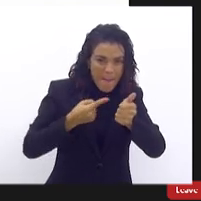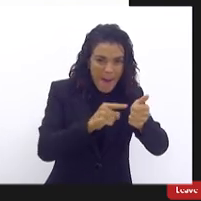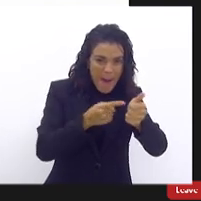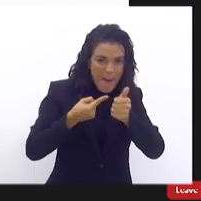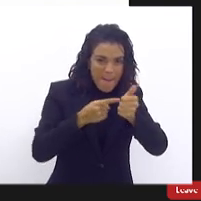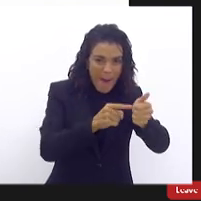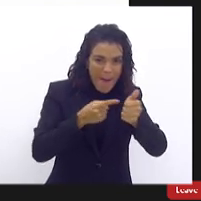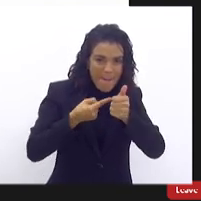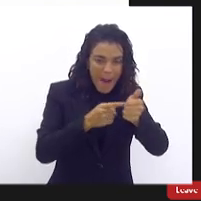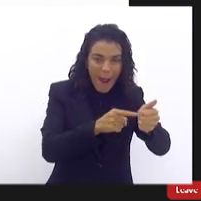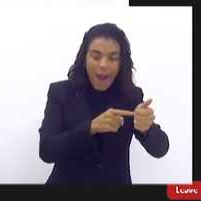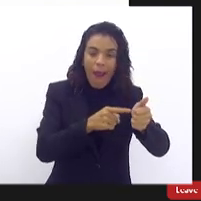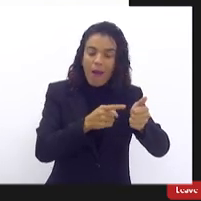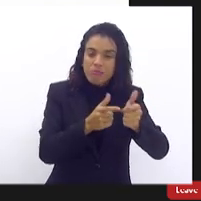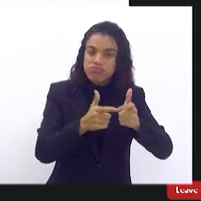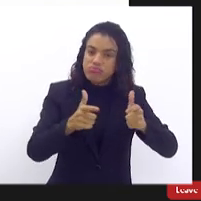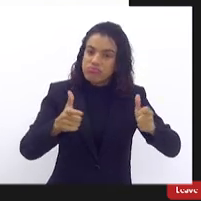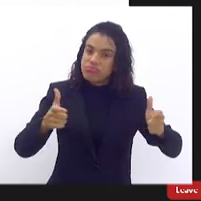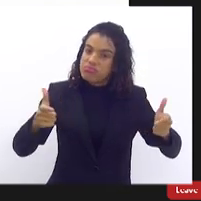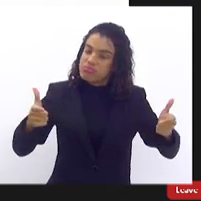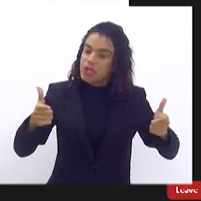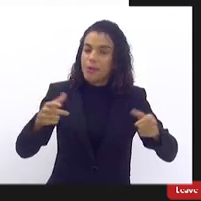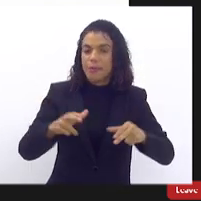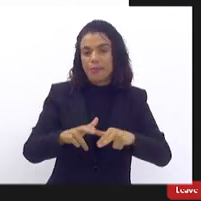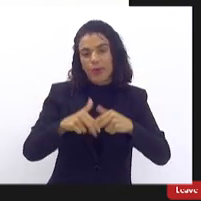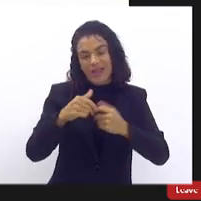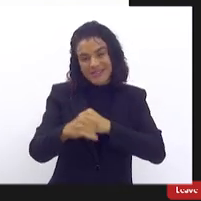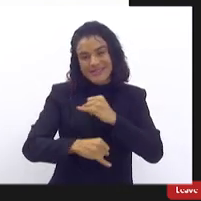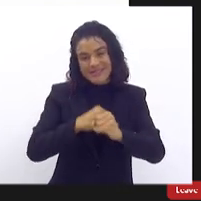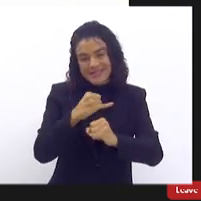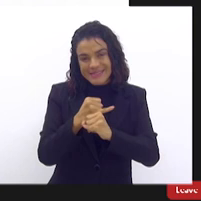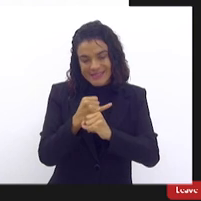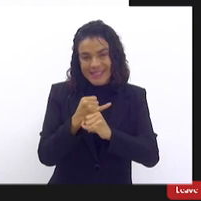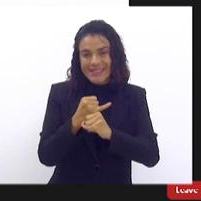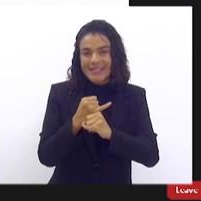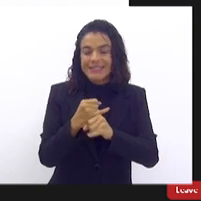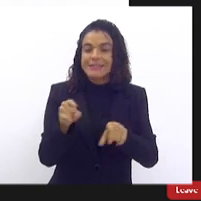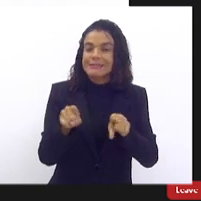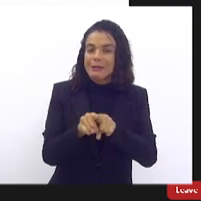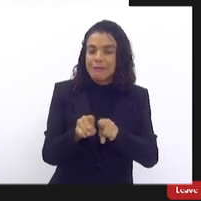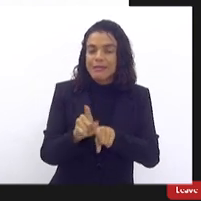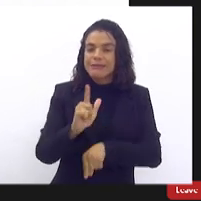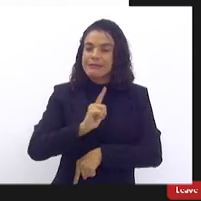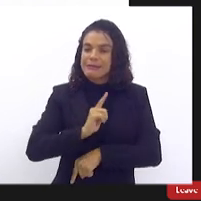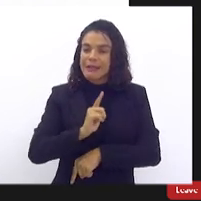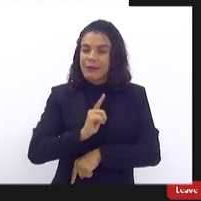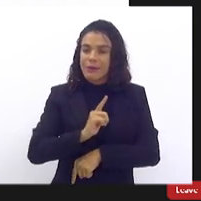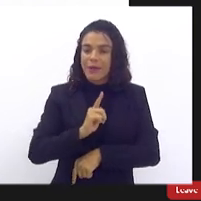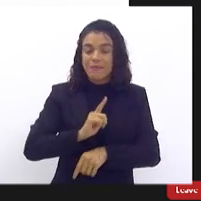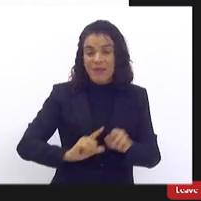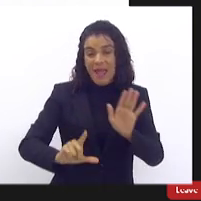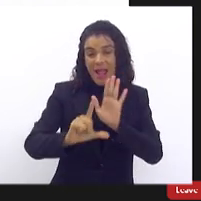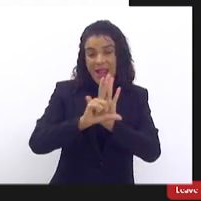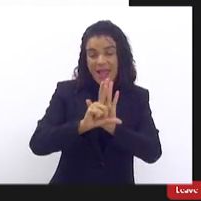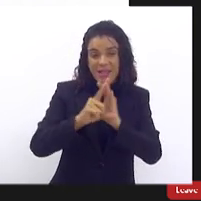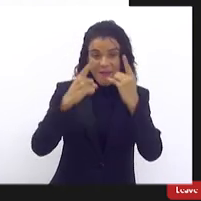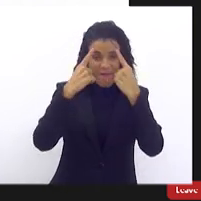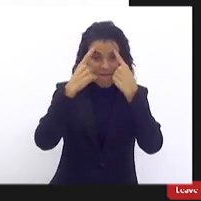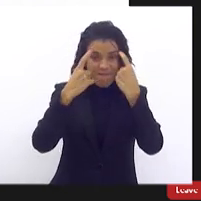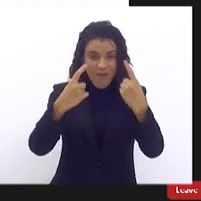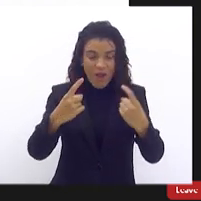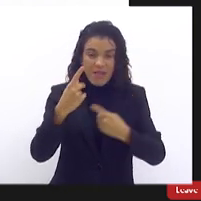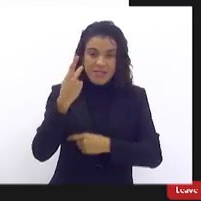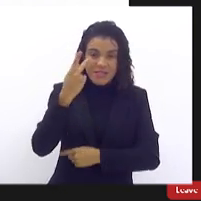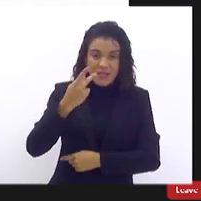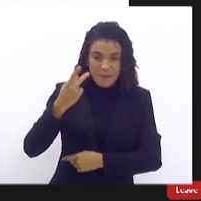mais intensificada por causa da internet. E aí a gente tem a lei de violência política, né,